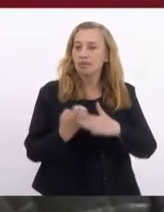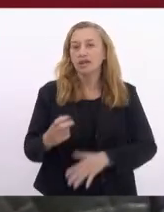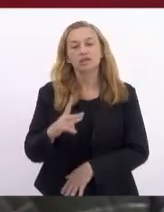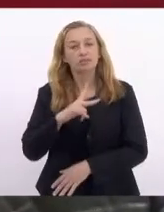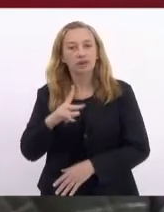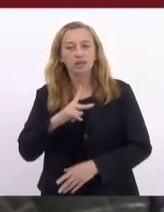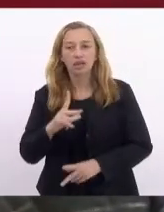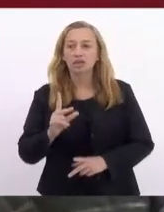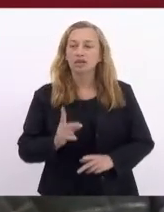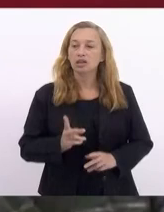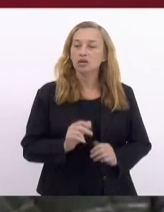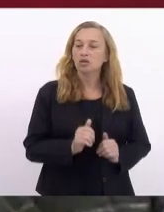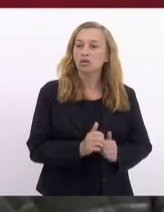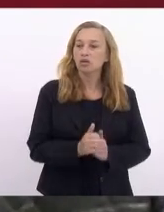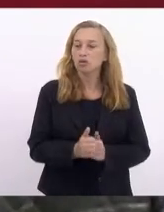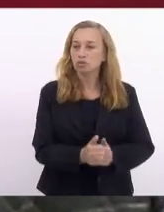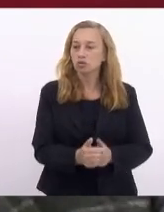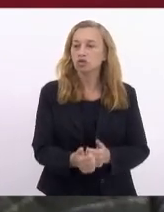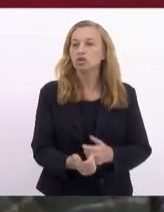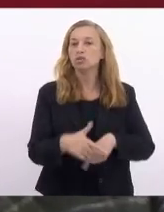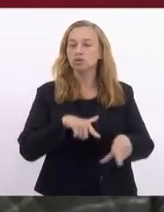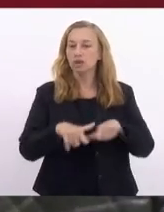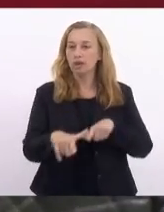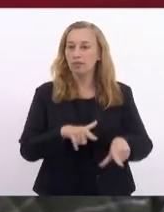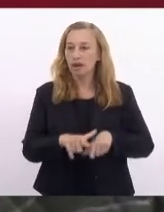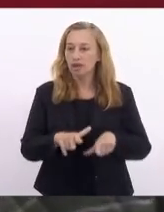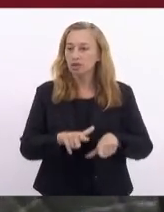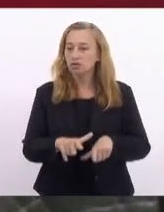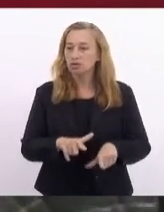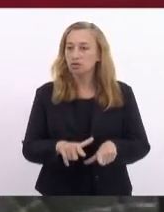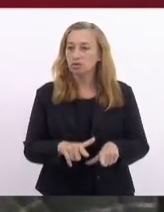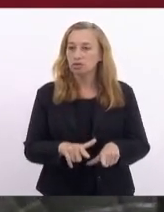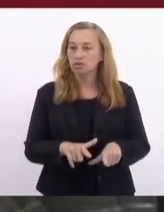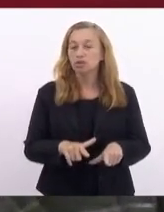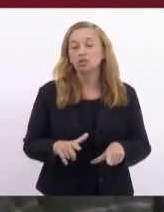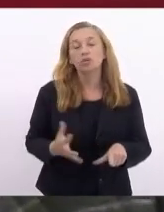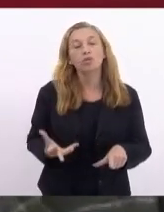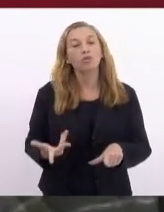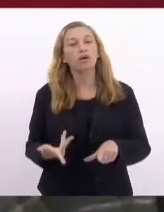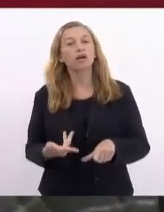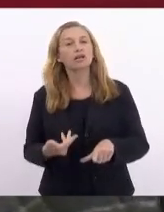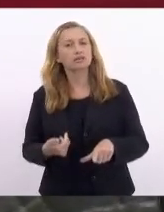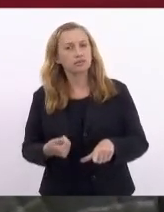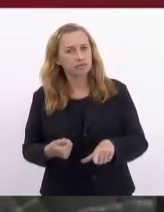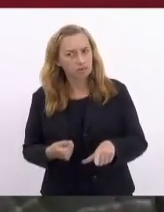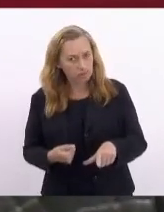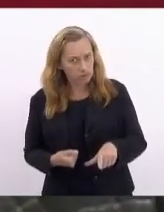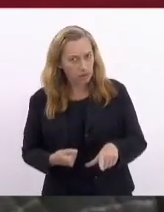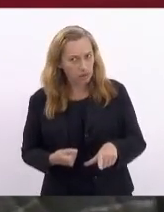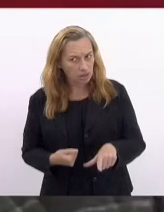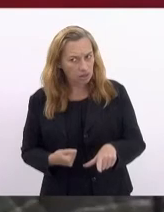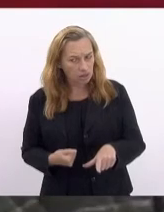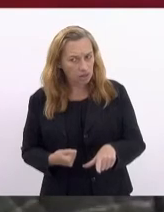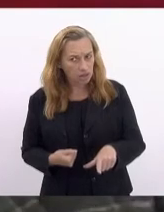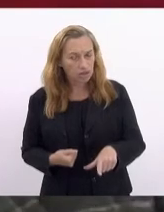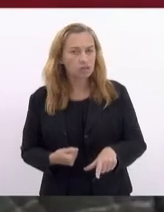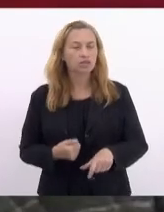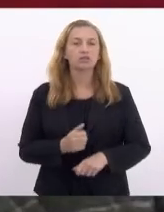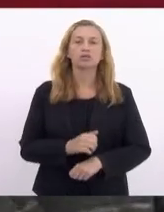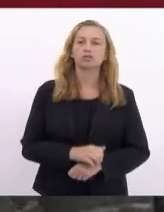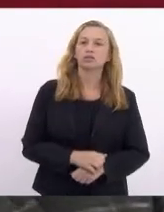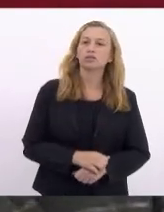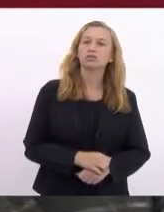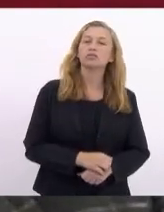o serviço público de maneira, né, que garanta o atendimento e a qualidade